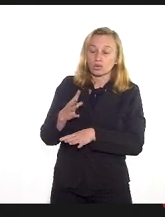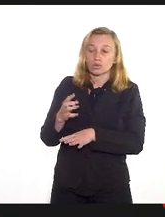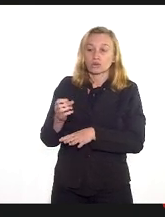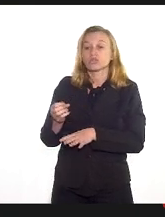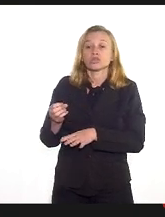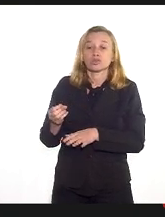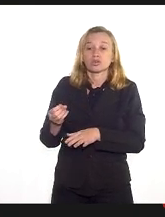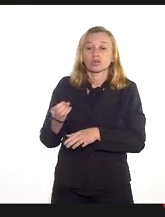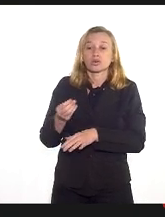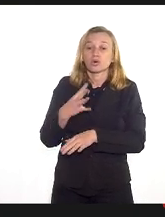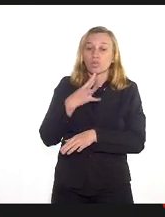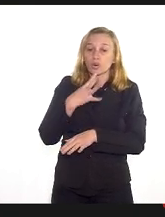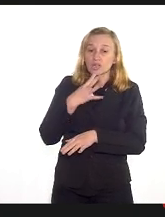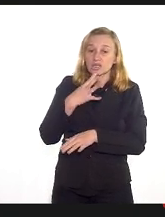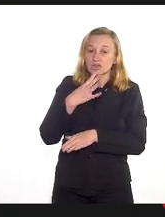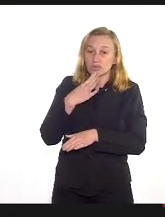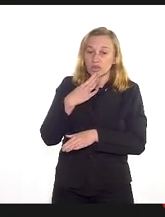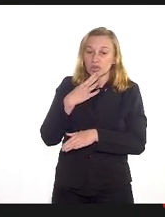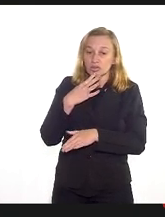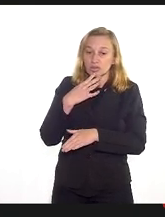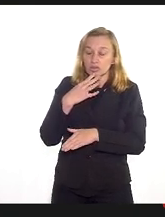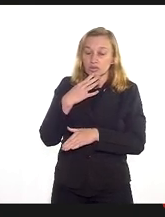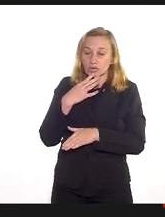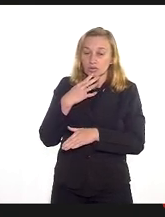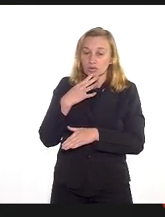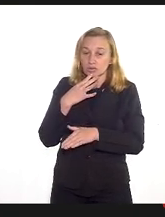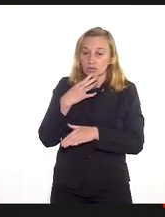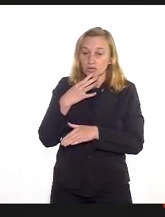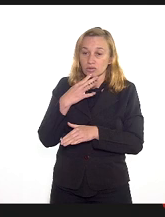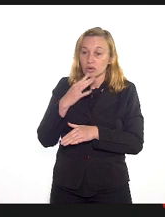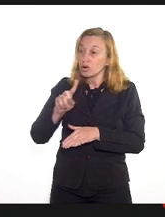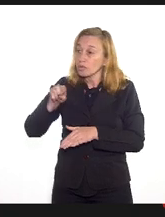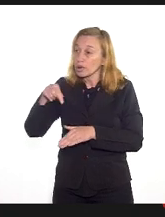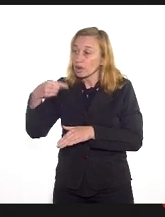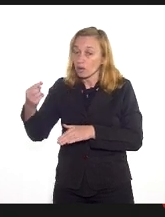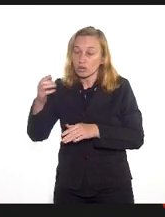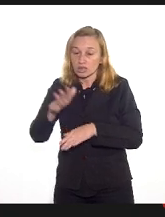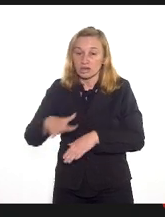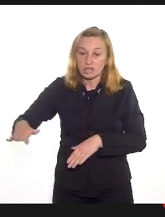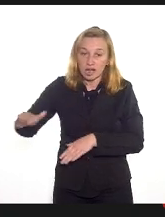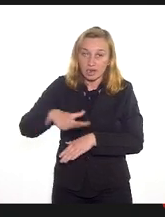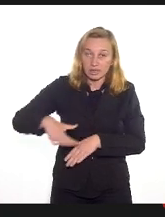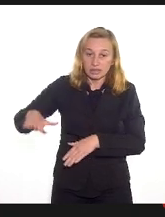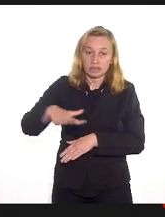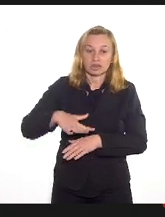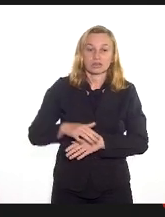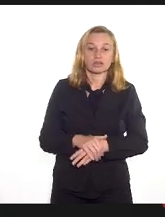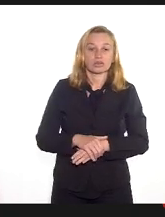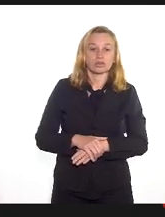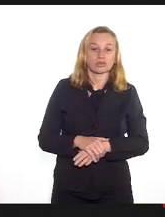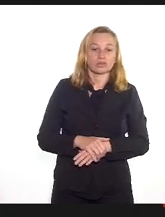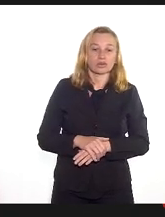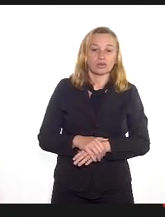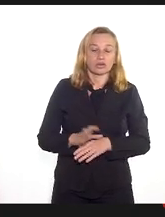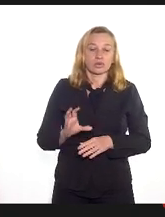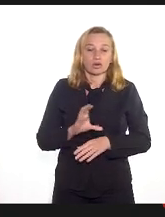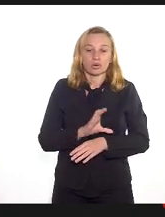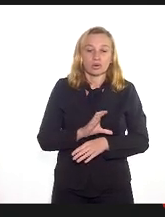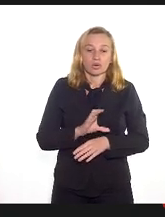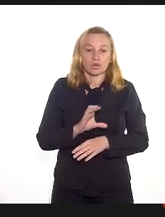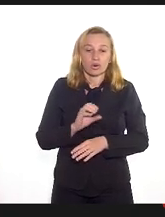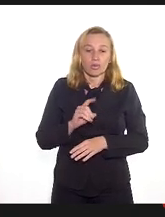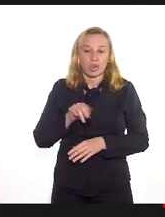desse conhecimento e o transbordamento desse conhecimento para outras áreas, né? Cooperação, incremento